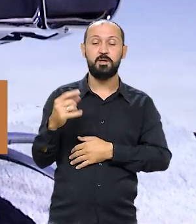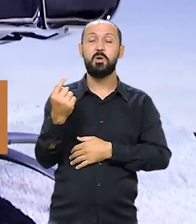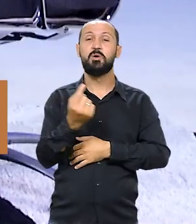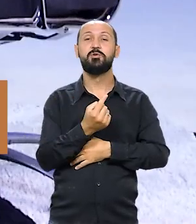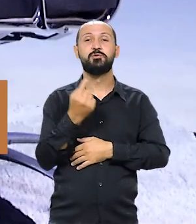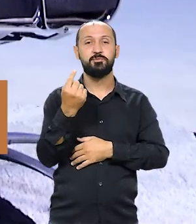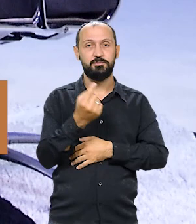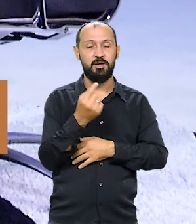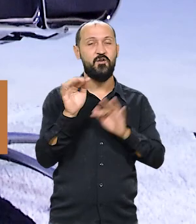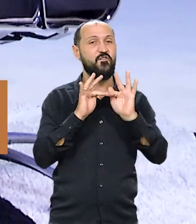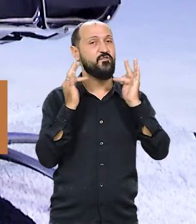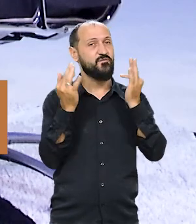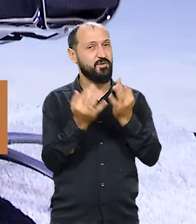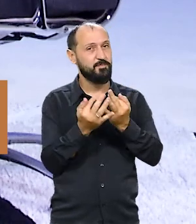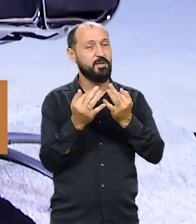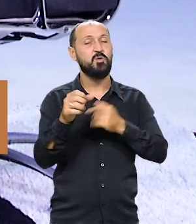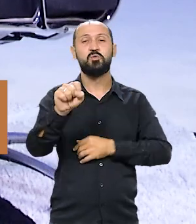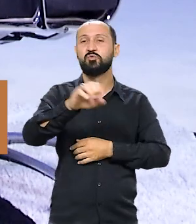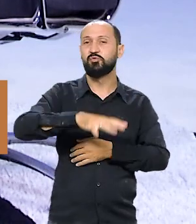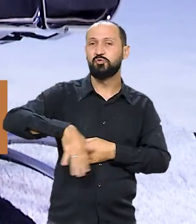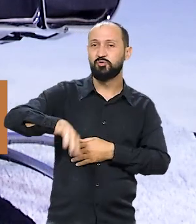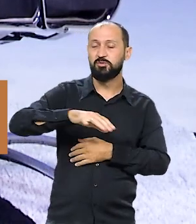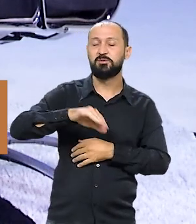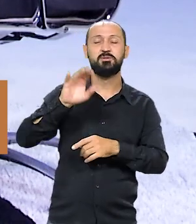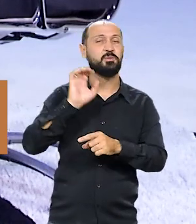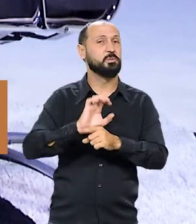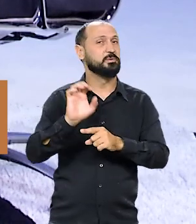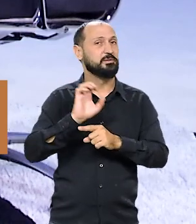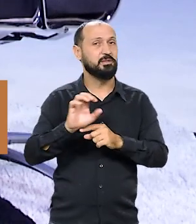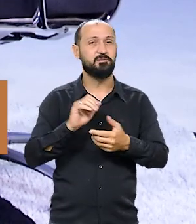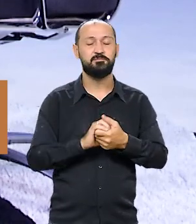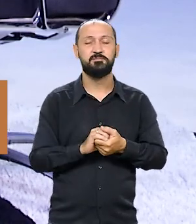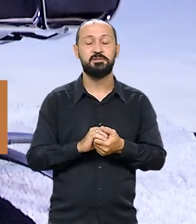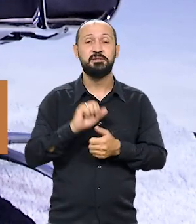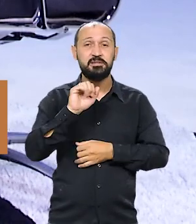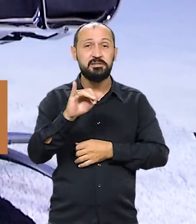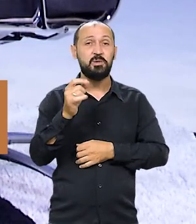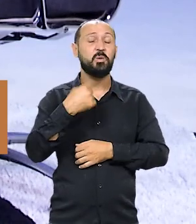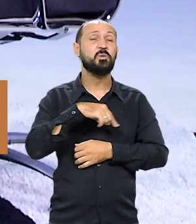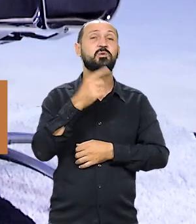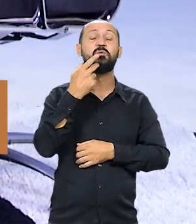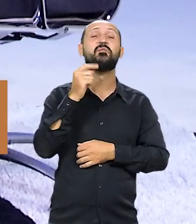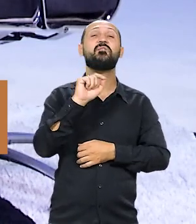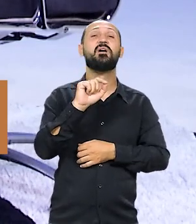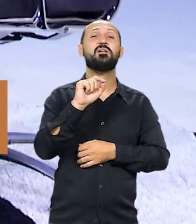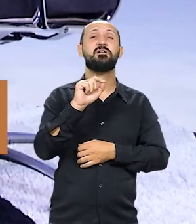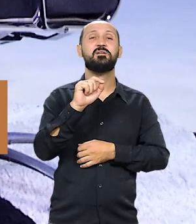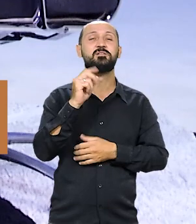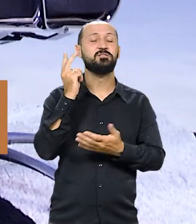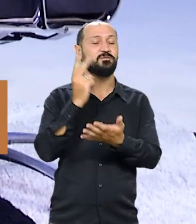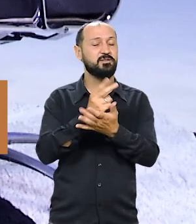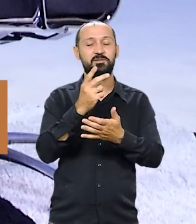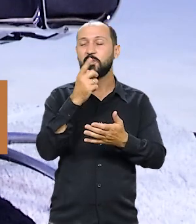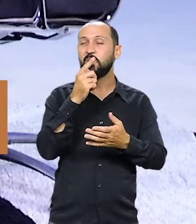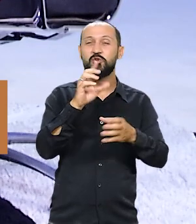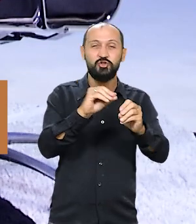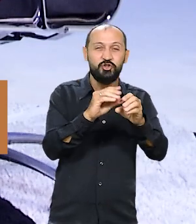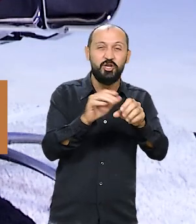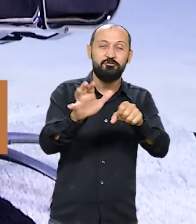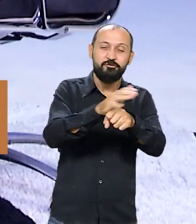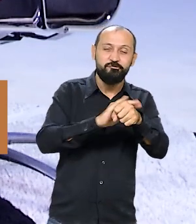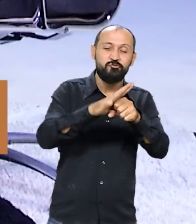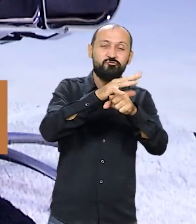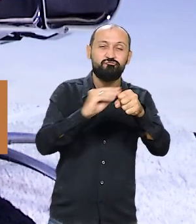infância, individual, familiar, social e do Estado. Senão a gente, como diz o ditado, vai enxugar